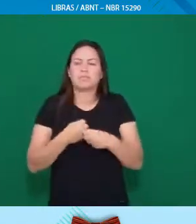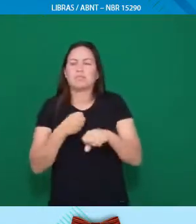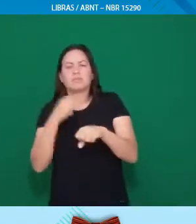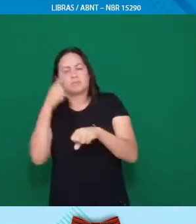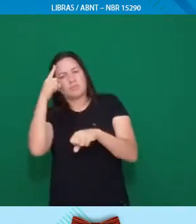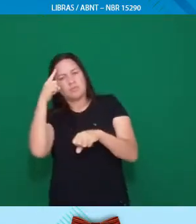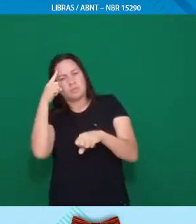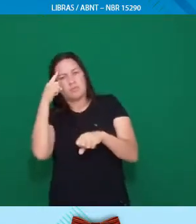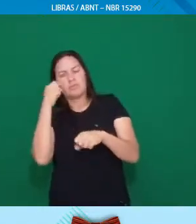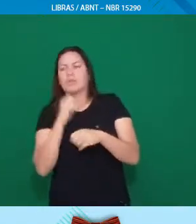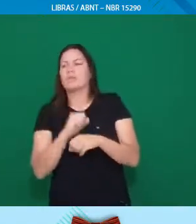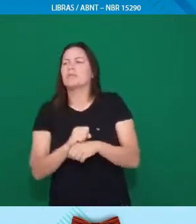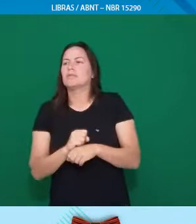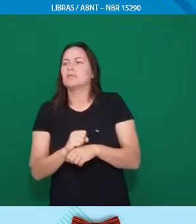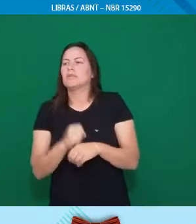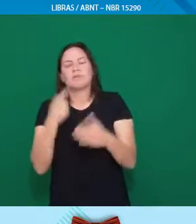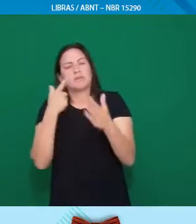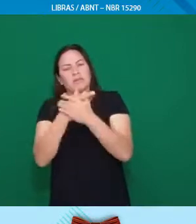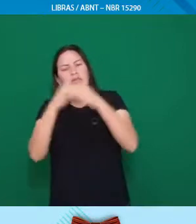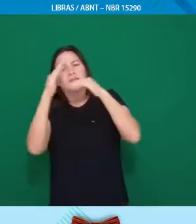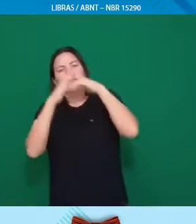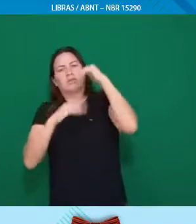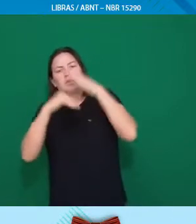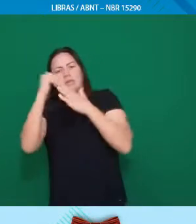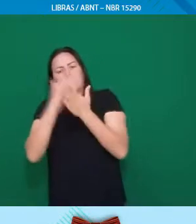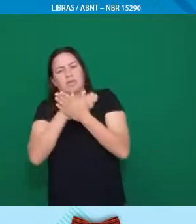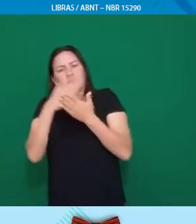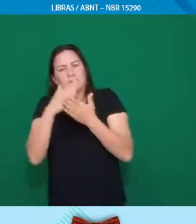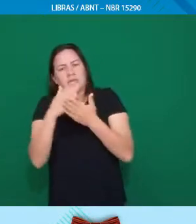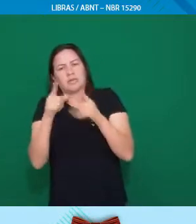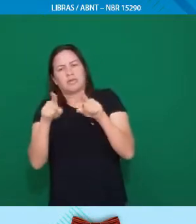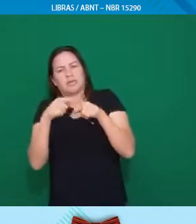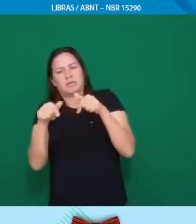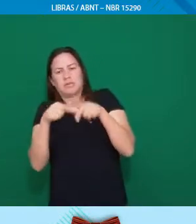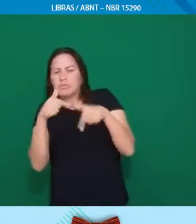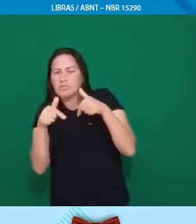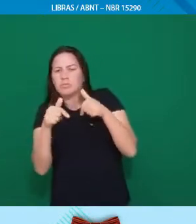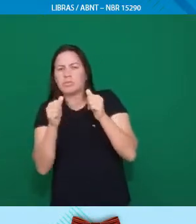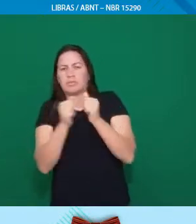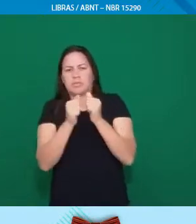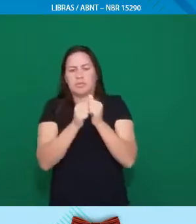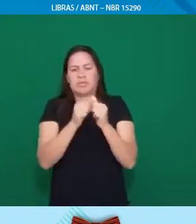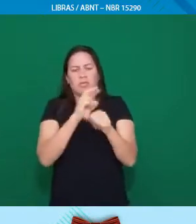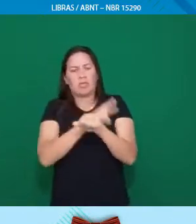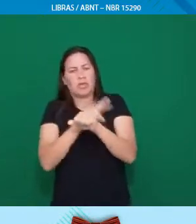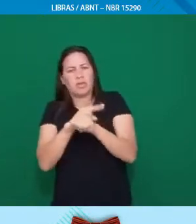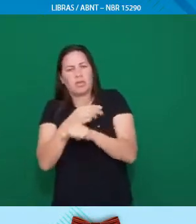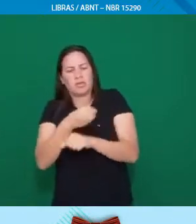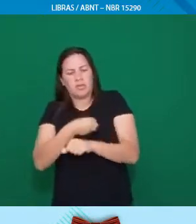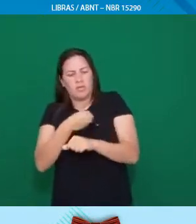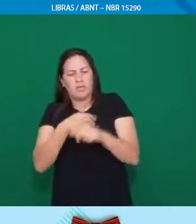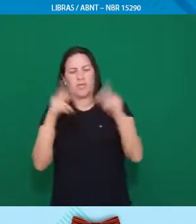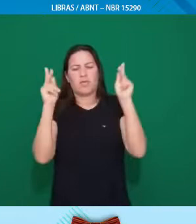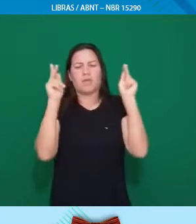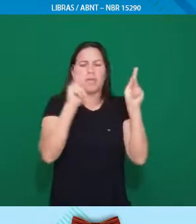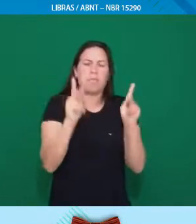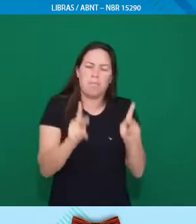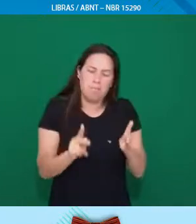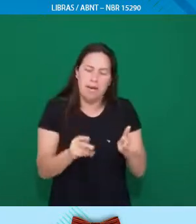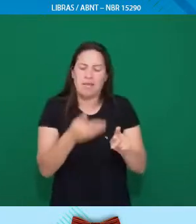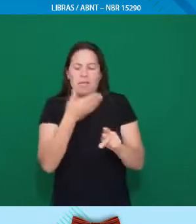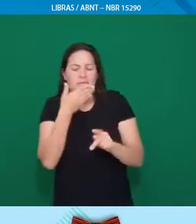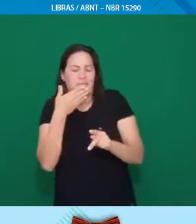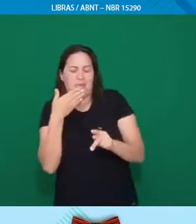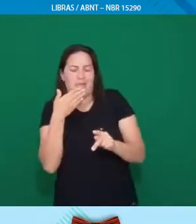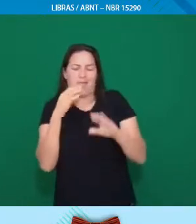limpeza e a pessoa que foi contratada demora alguns dias acontece também mas não tem esse cuidado para que as pessoas vivam né nós